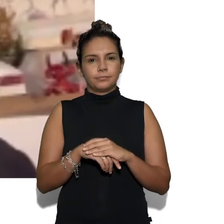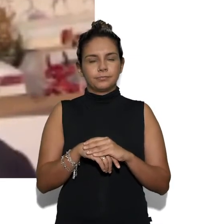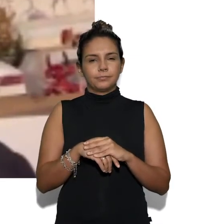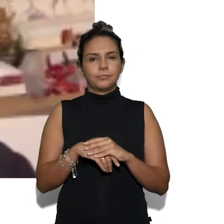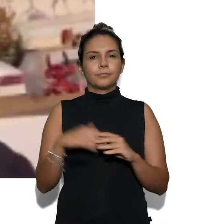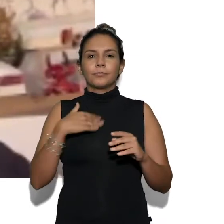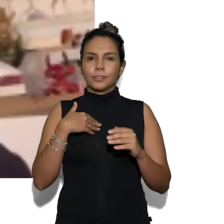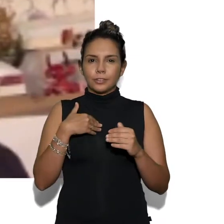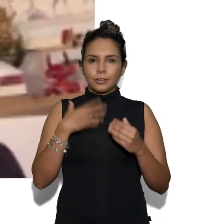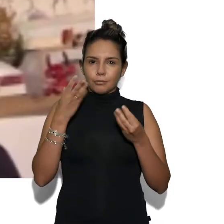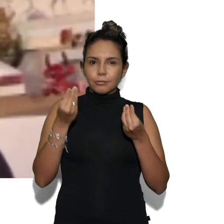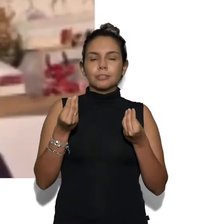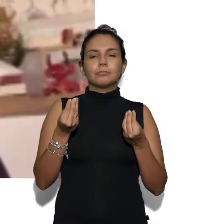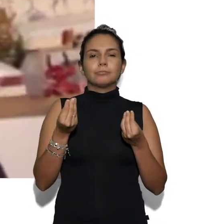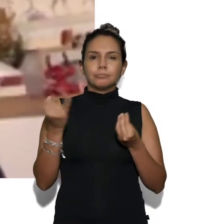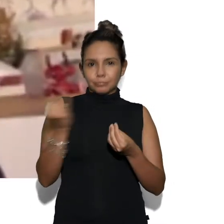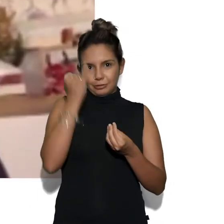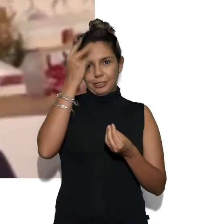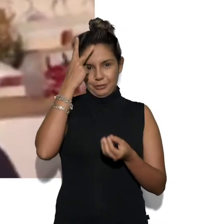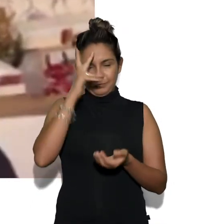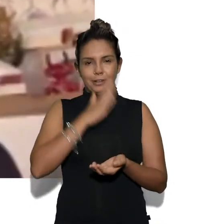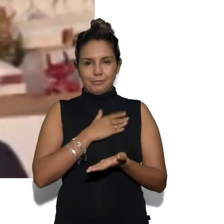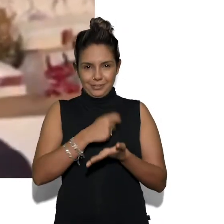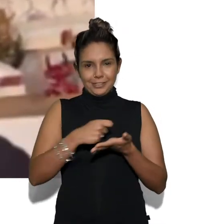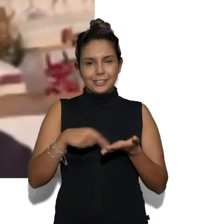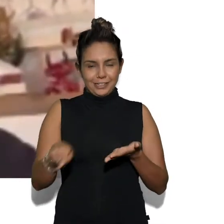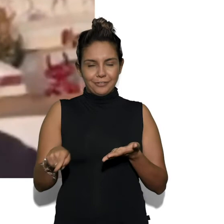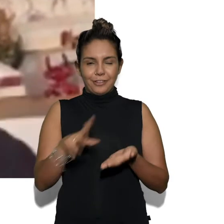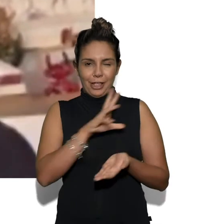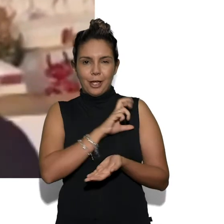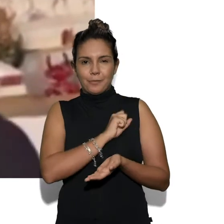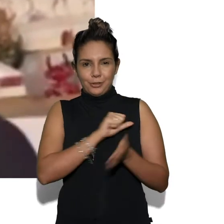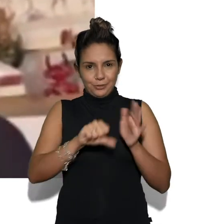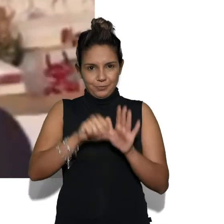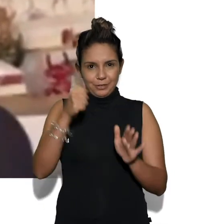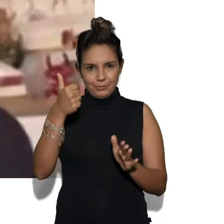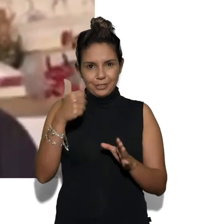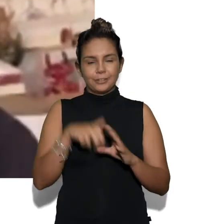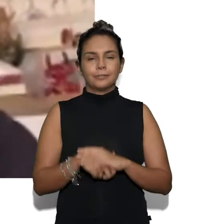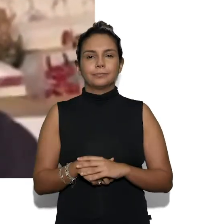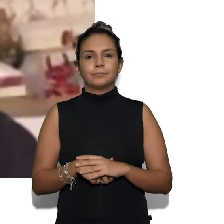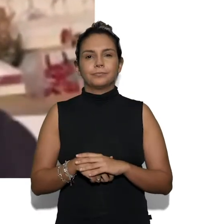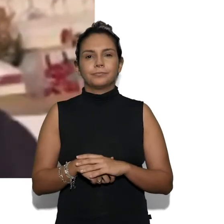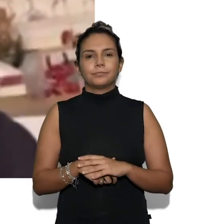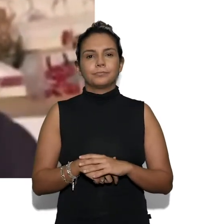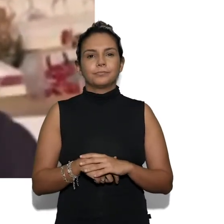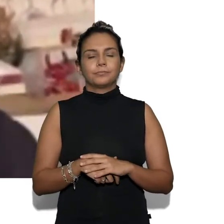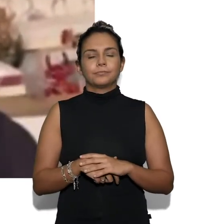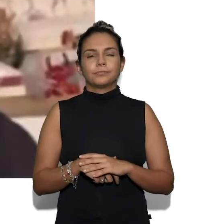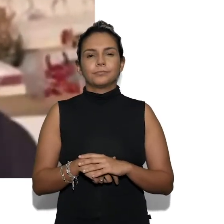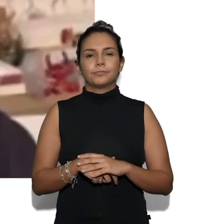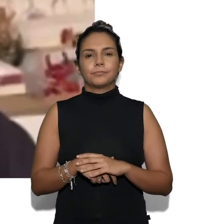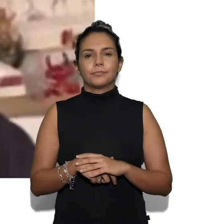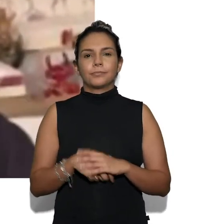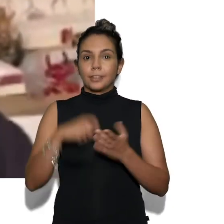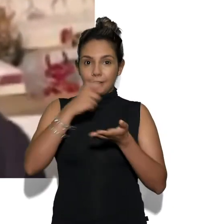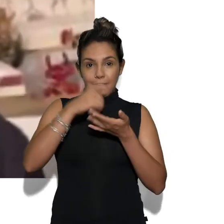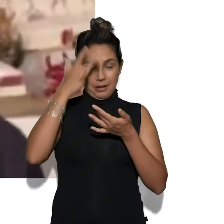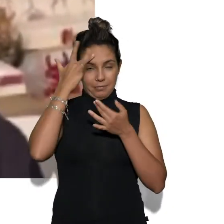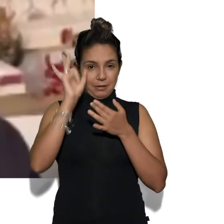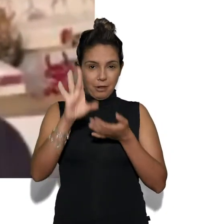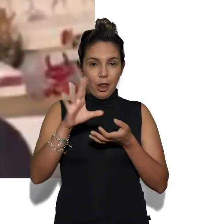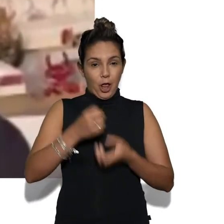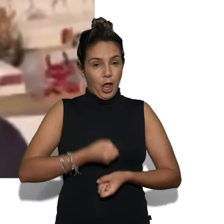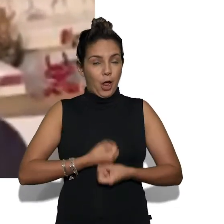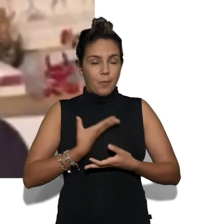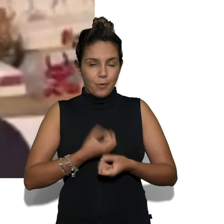é? E foi muito importante para mim escrever esse primeiro romance. Eu não queria escrever romances, eu escrevia apenas